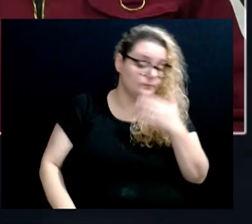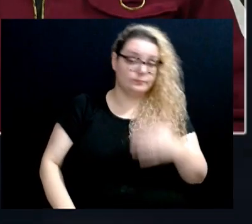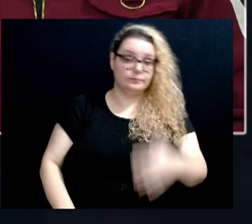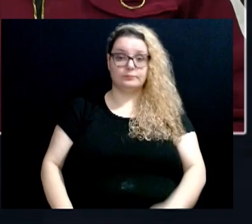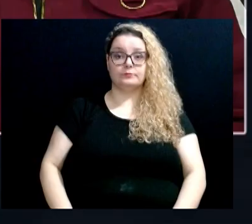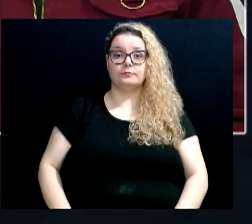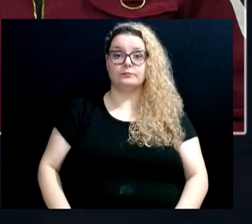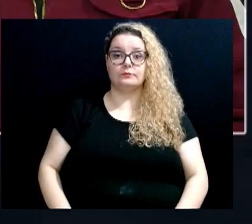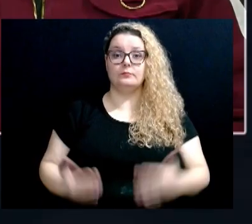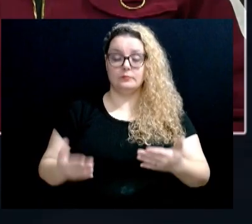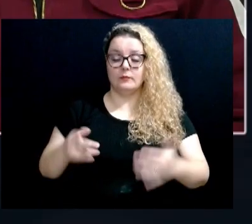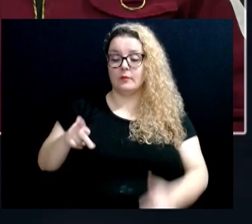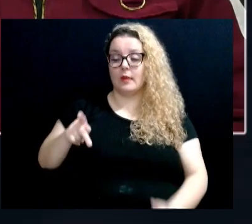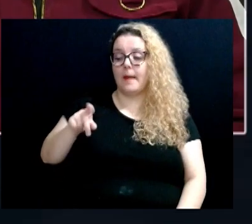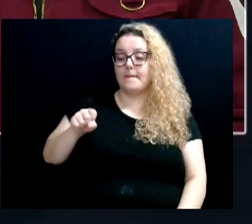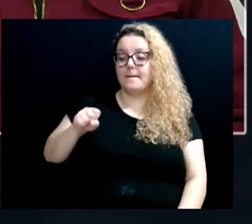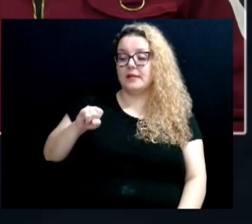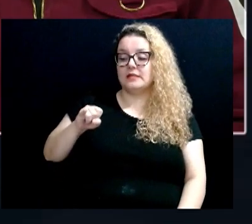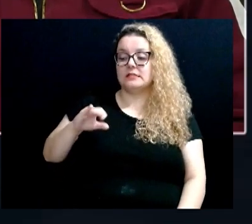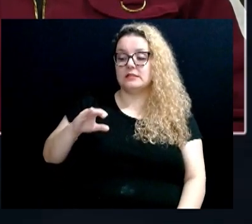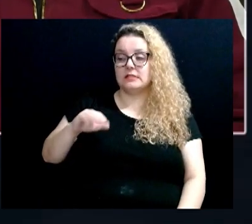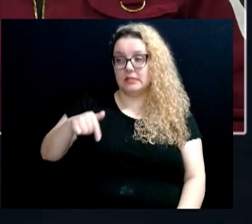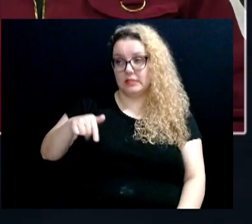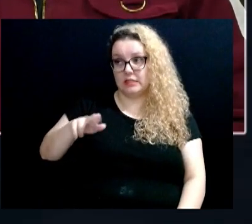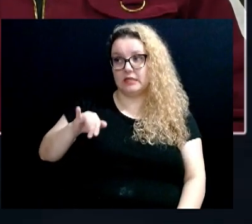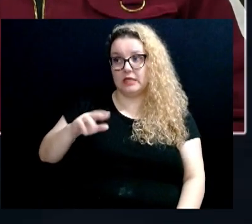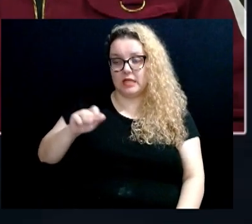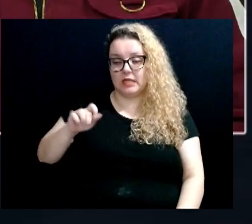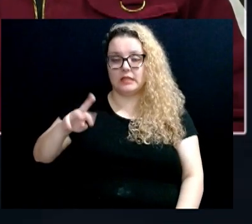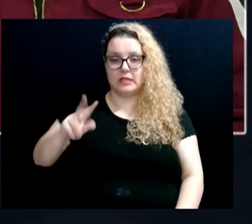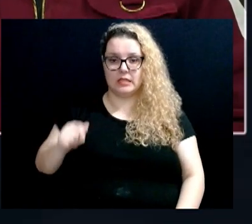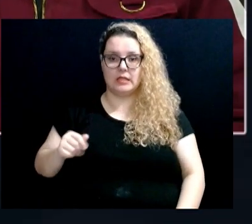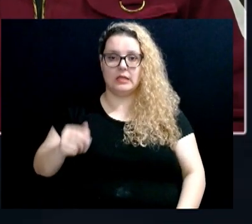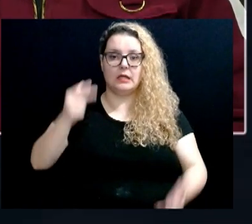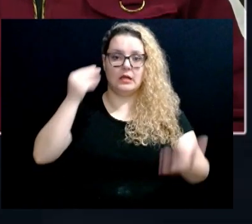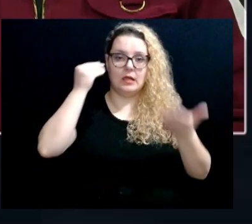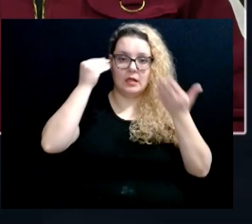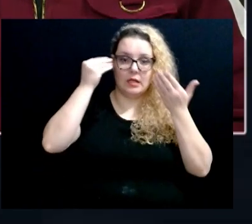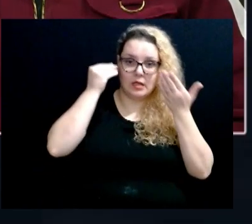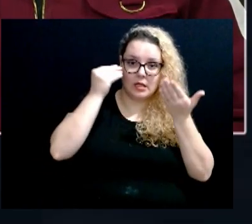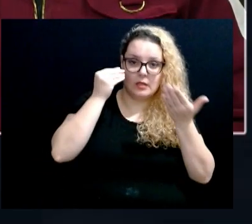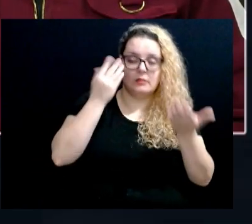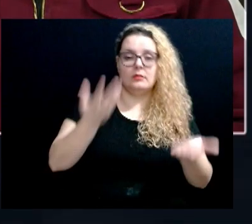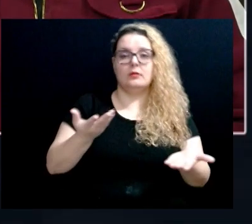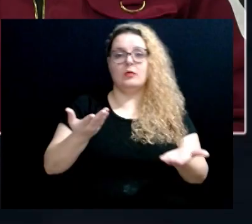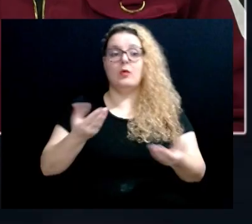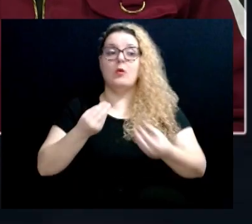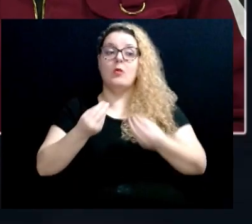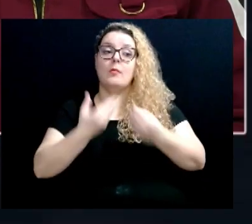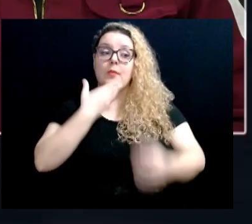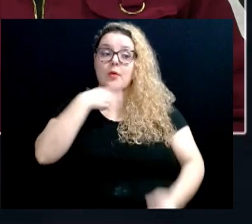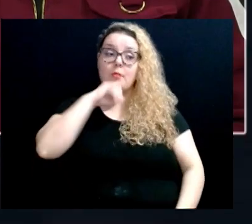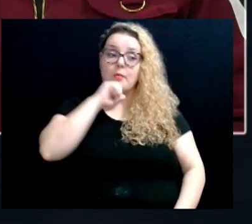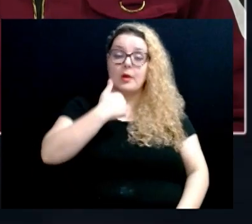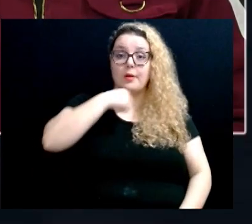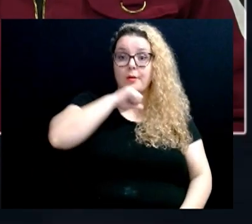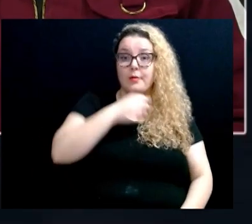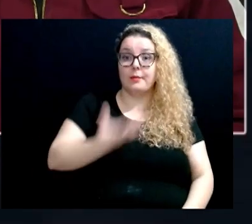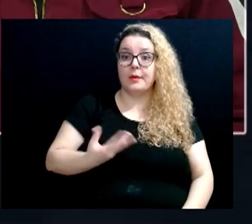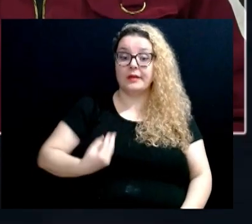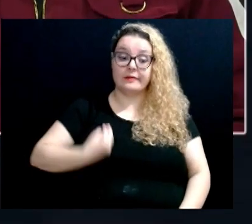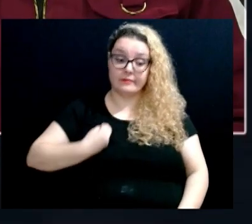psiquiatria, como ela reconhece que um pai ou uma mãe está experimentando uma rivalidade